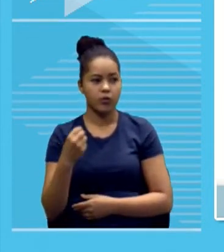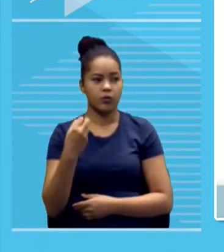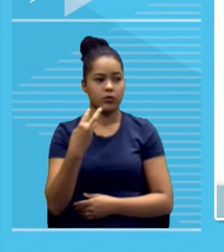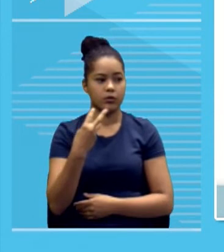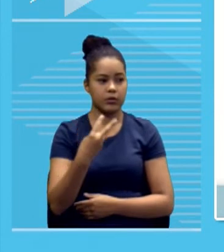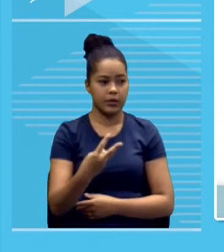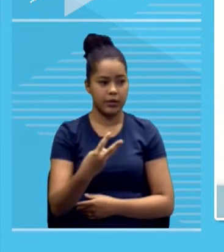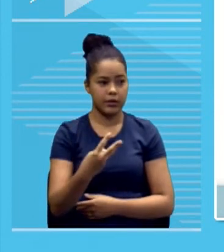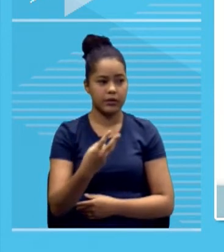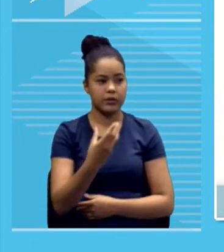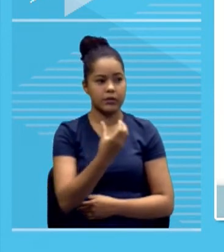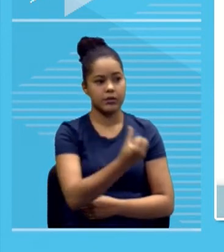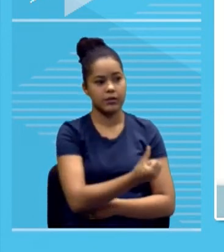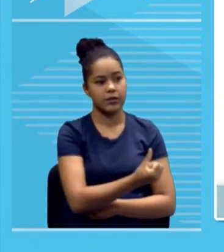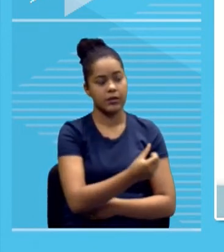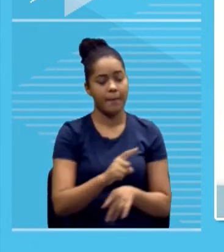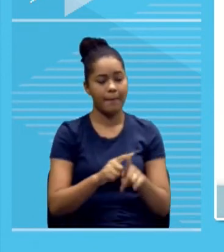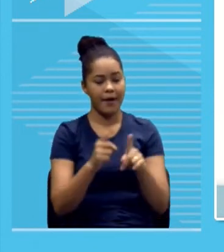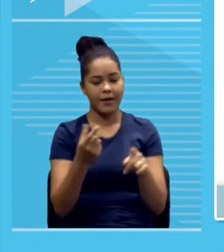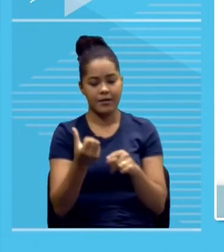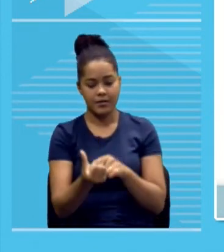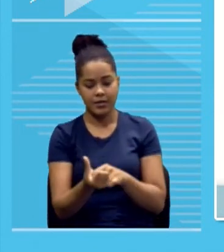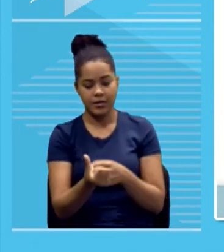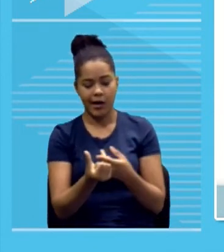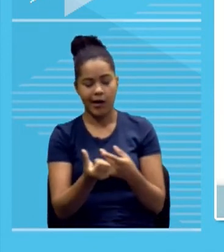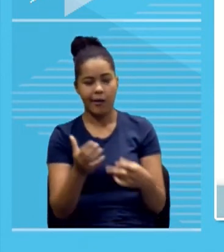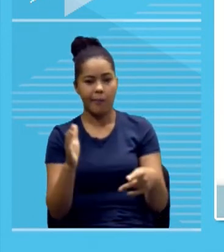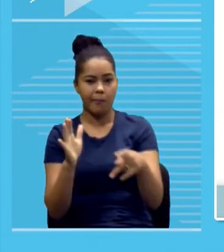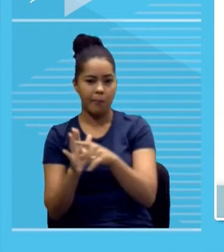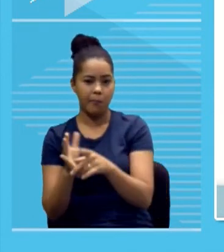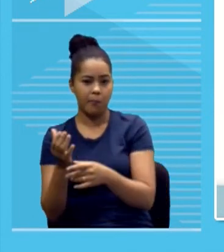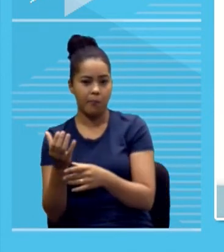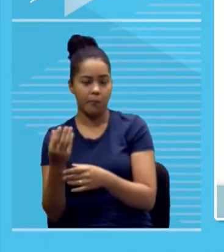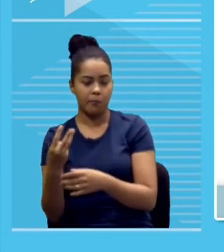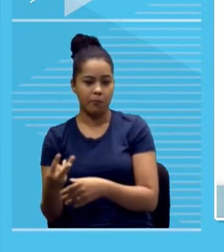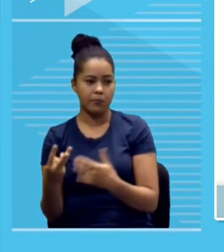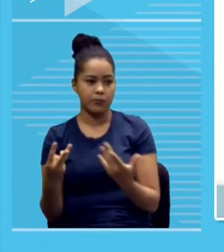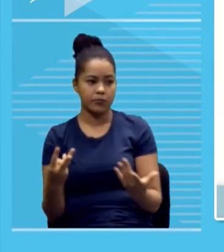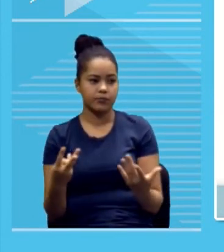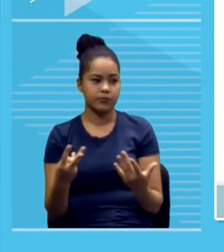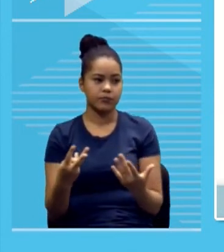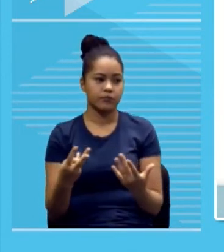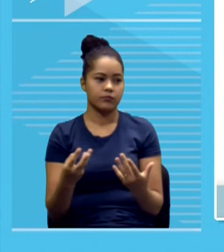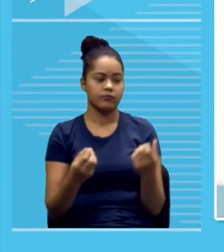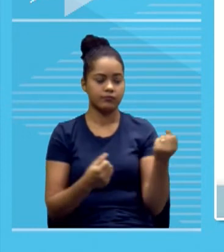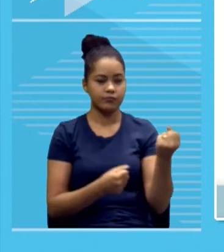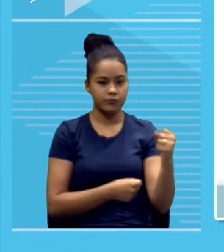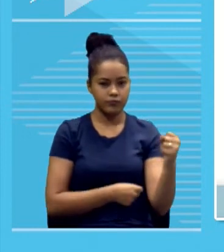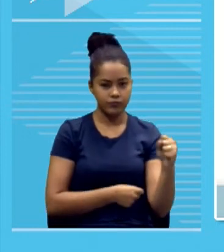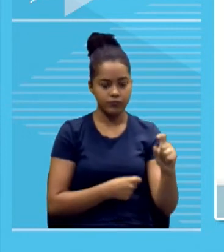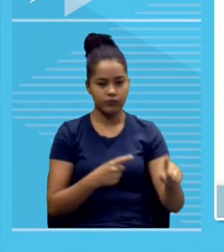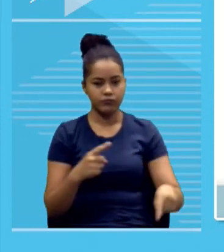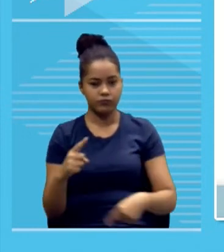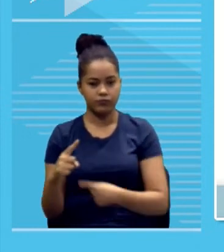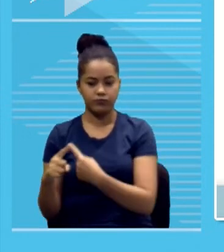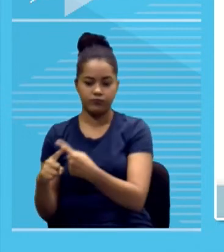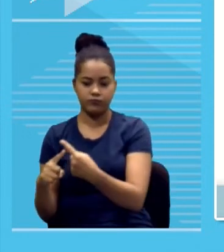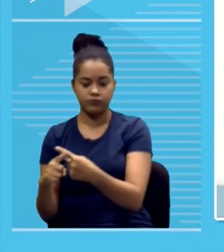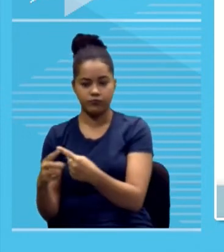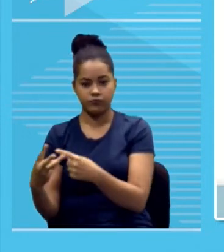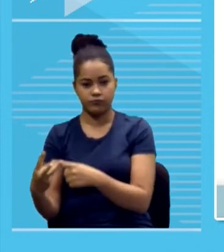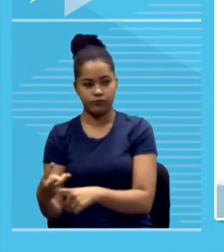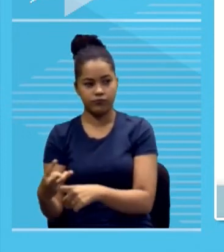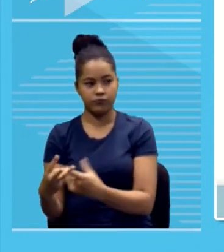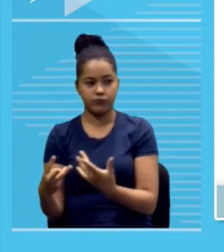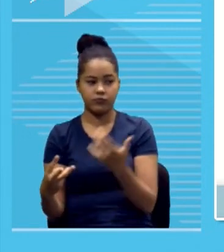que 6 é múltiplo de 3. Então, o que é que você faz? Você pega o 8, multiplica com o menor múltiplo, já